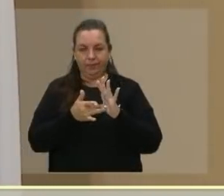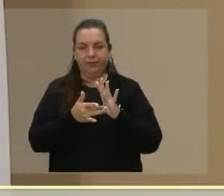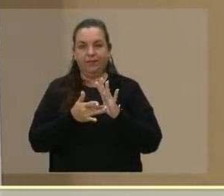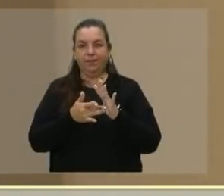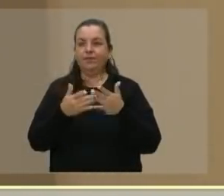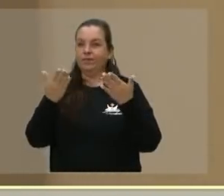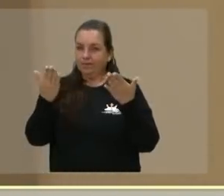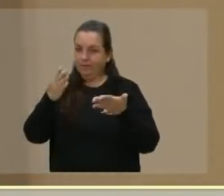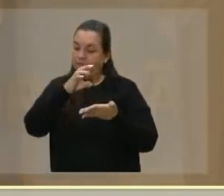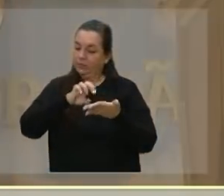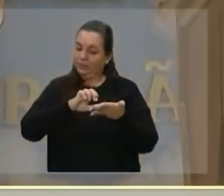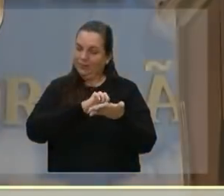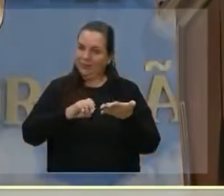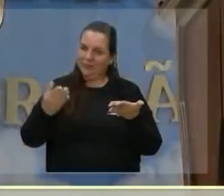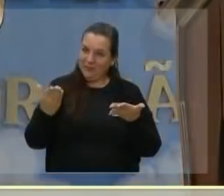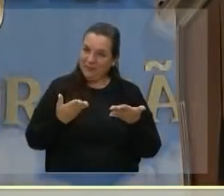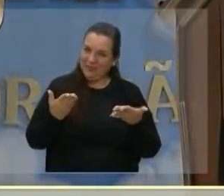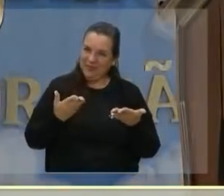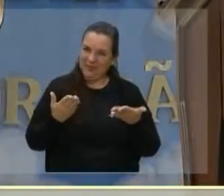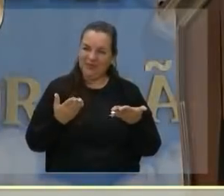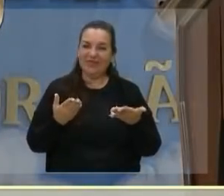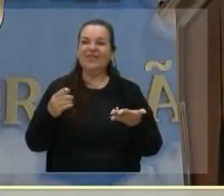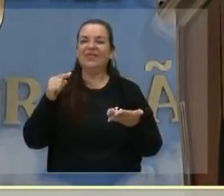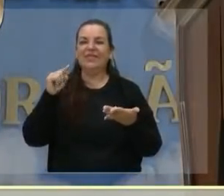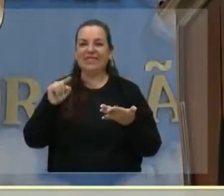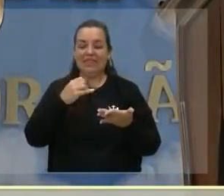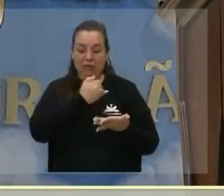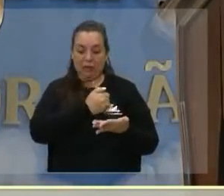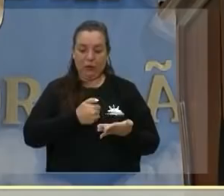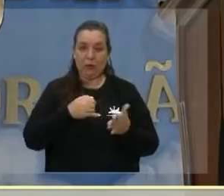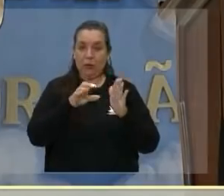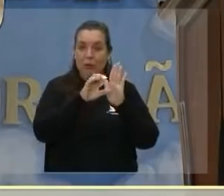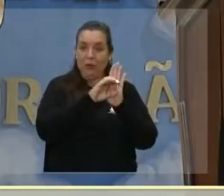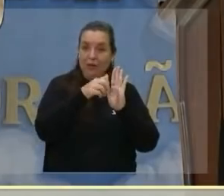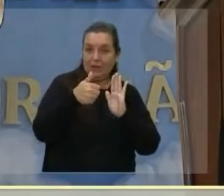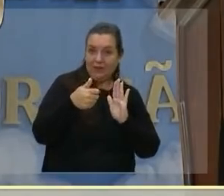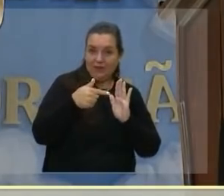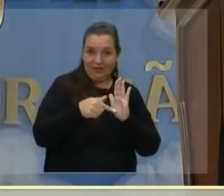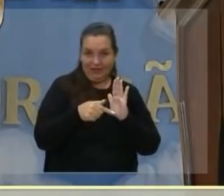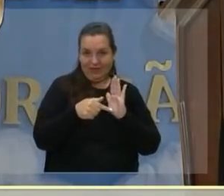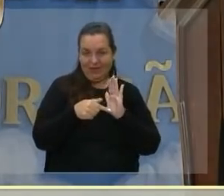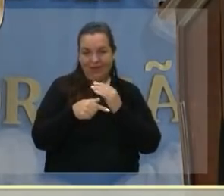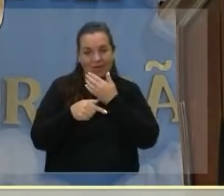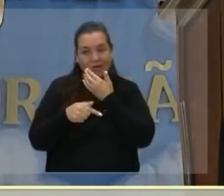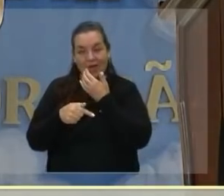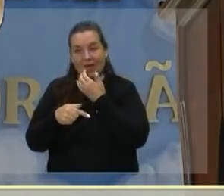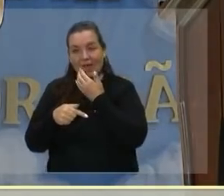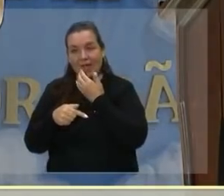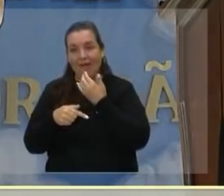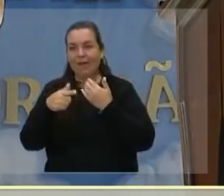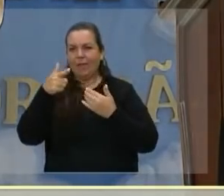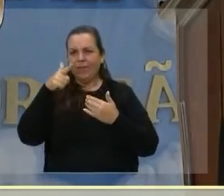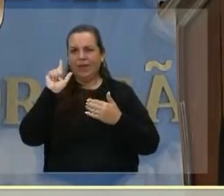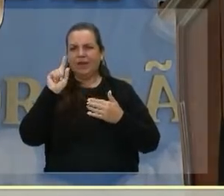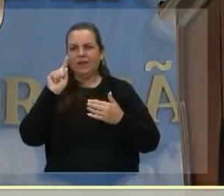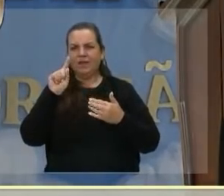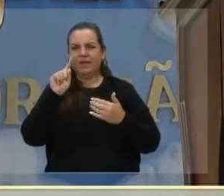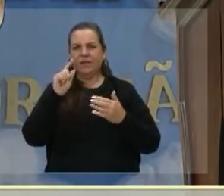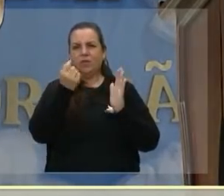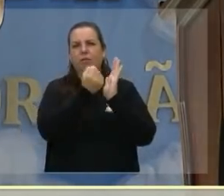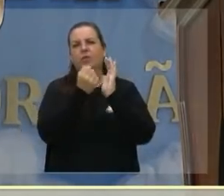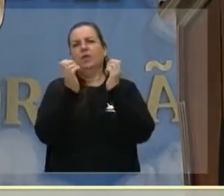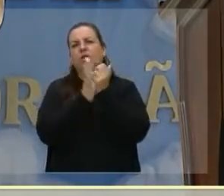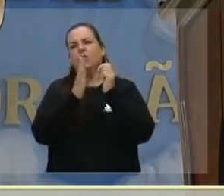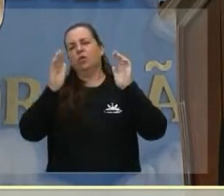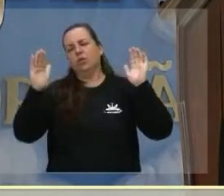disse evangelho de joão capítulo 17 é um pouco antes da sua paixão